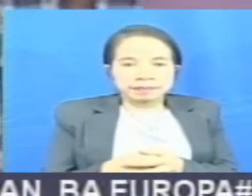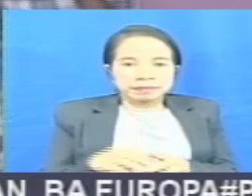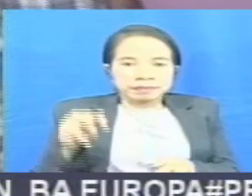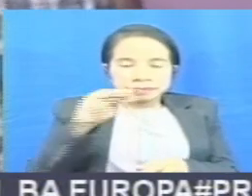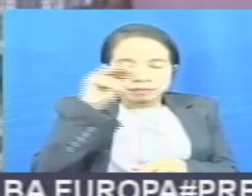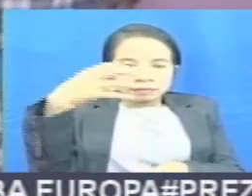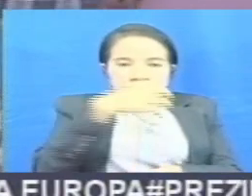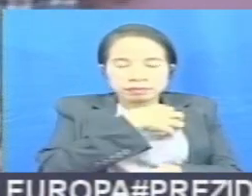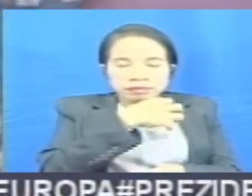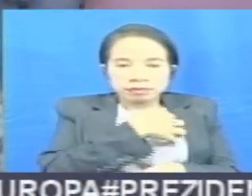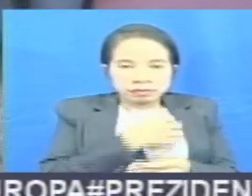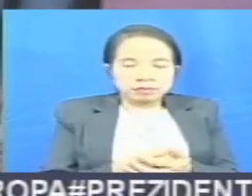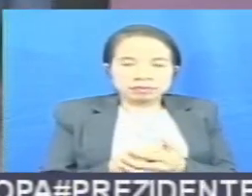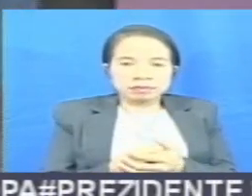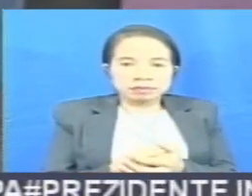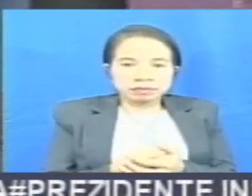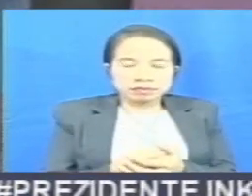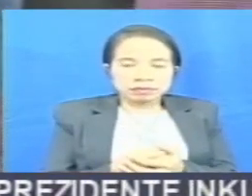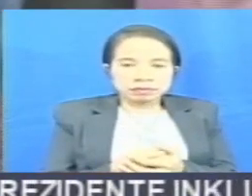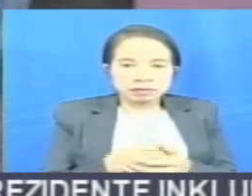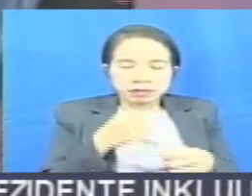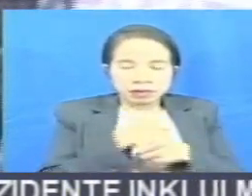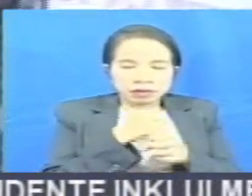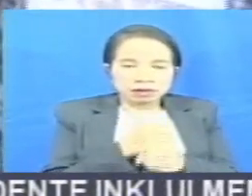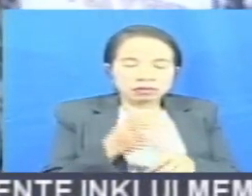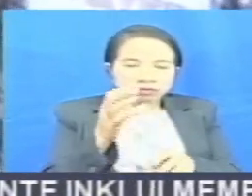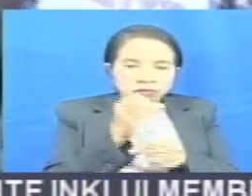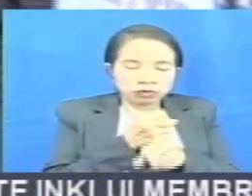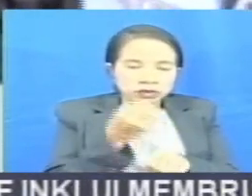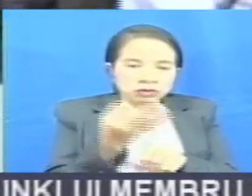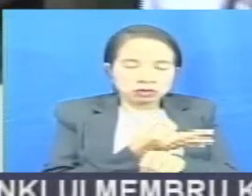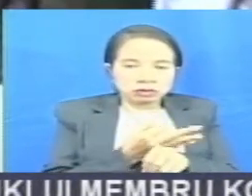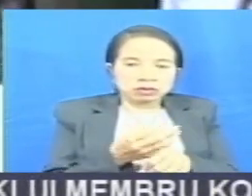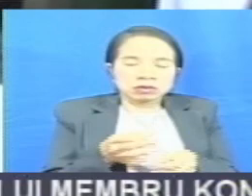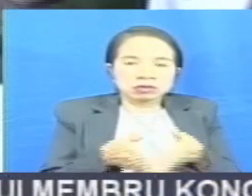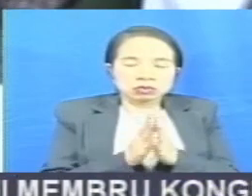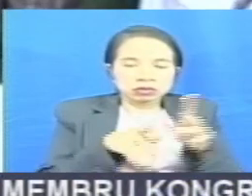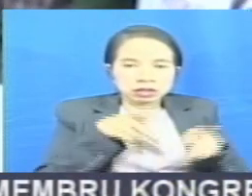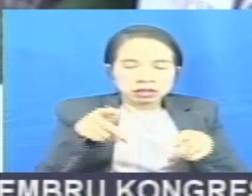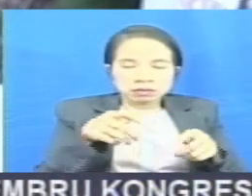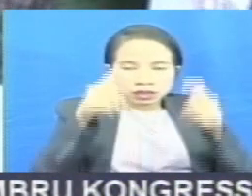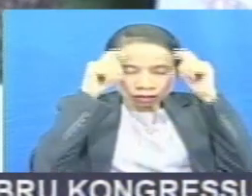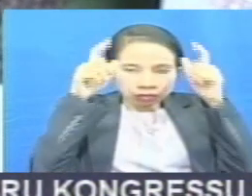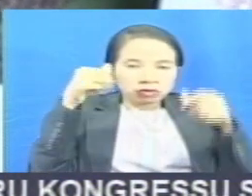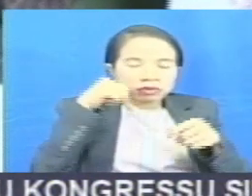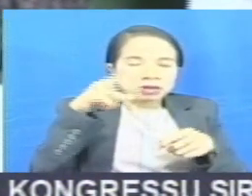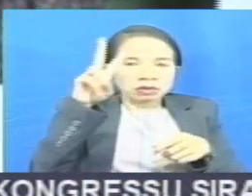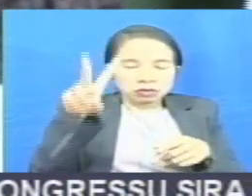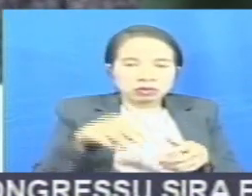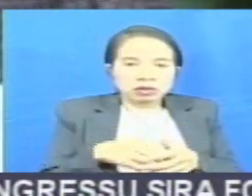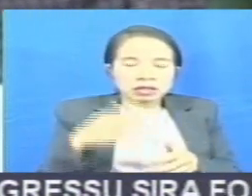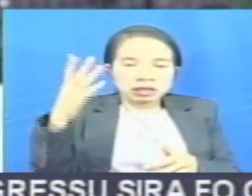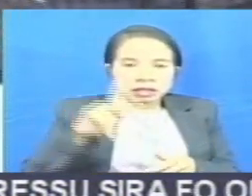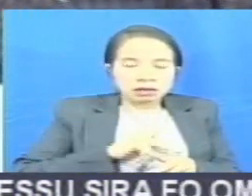Quarta-feira, Polícia Científica Investigação Criminal halou apreensão para documentos no investiga cidadão Timoruan feto na Ingrua e recampo